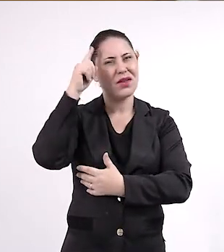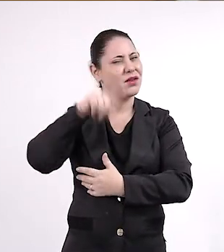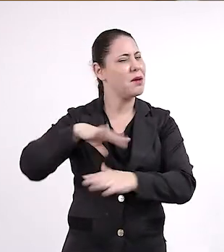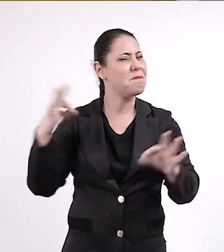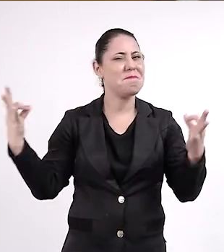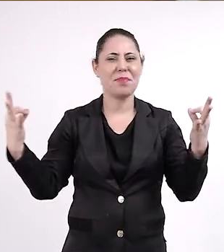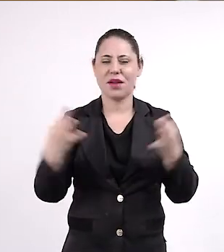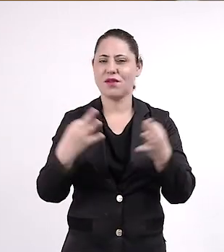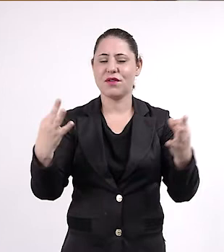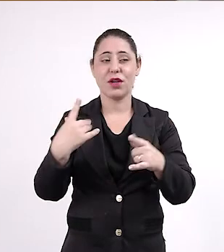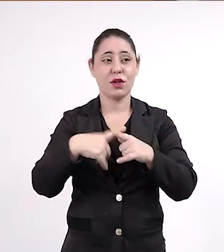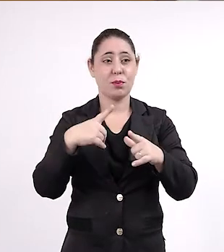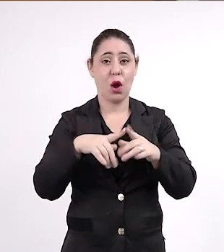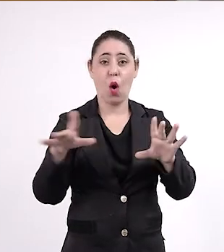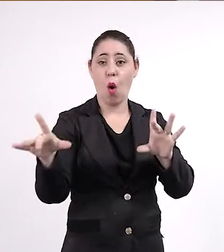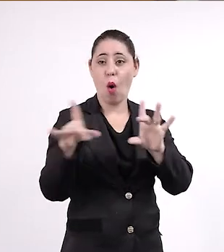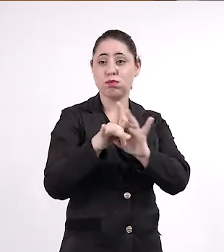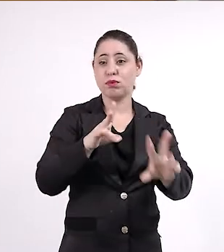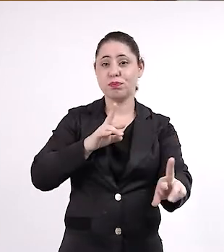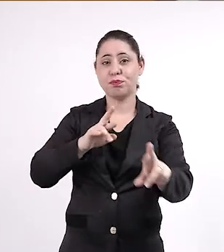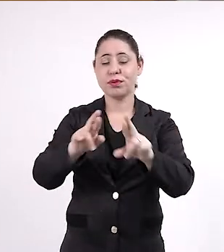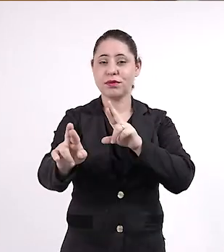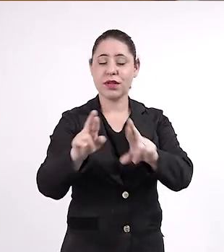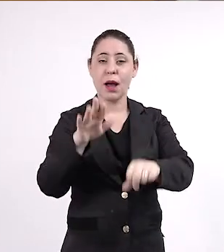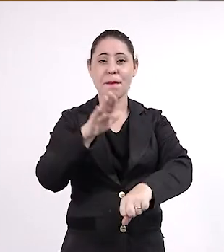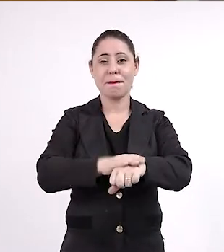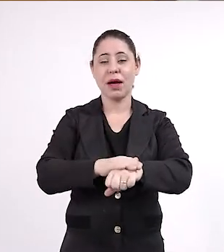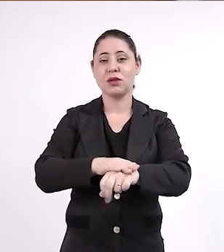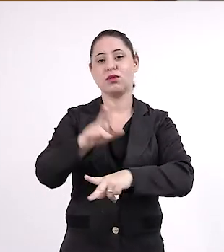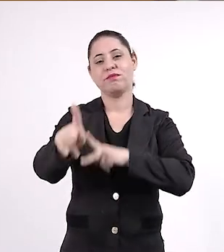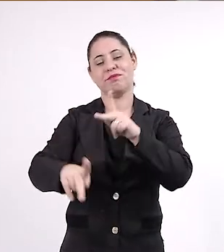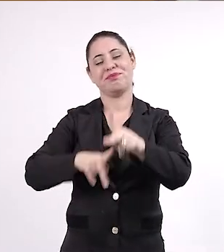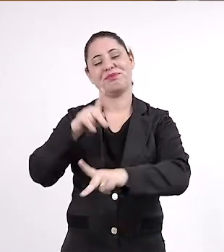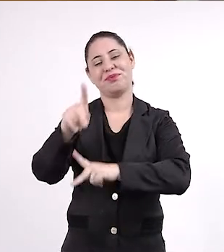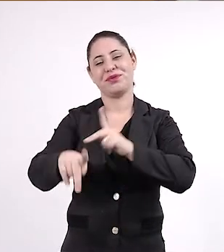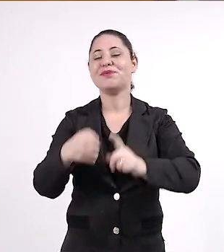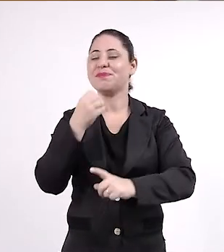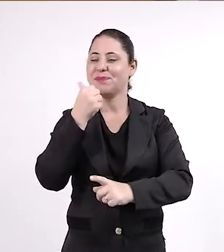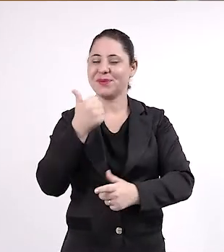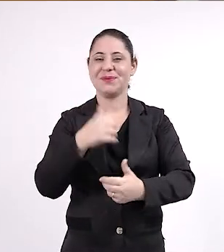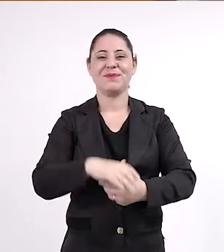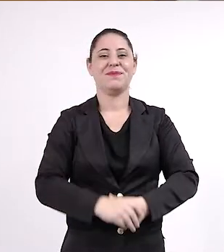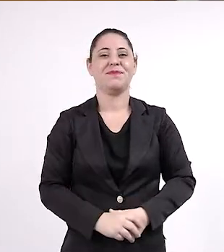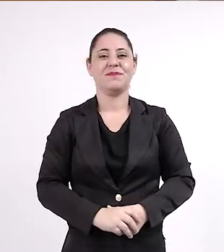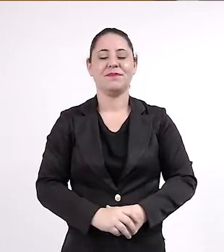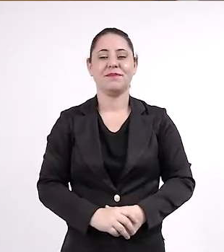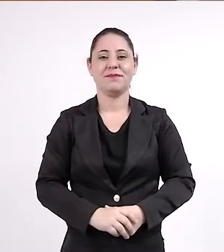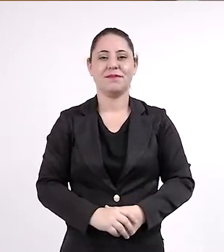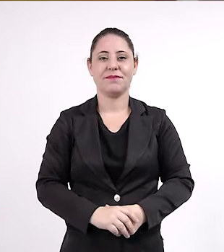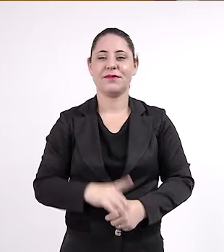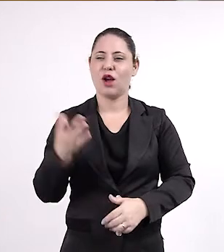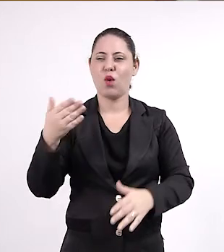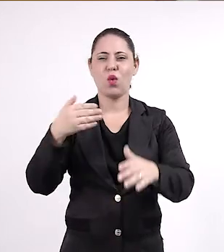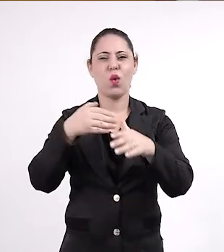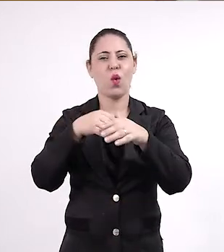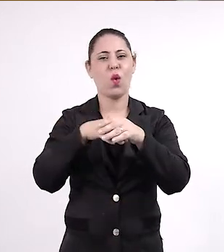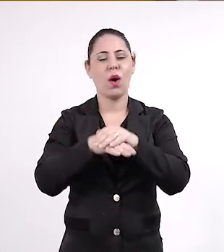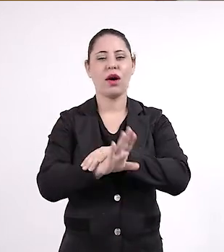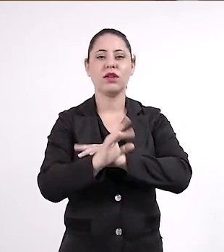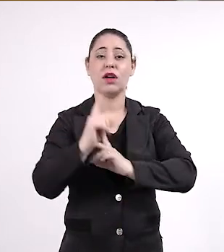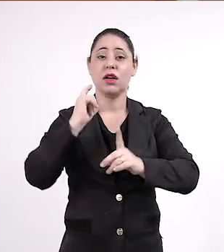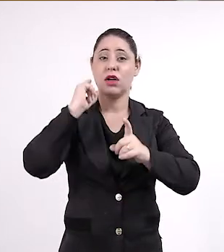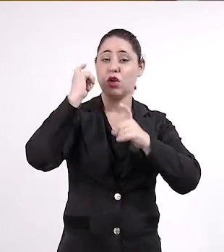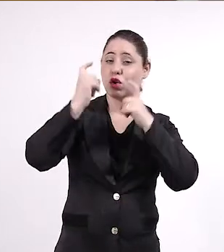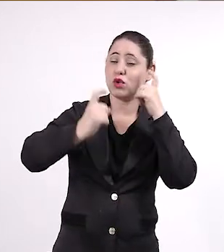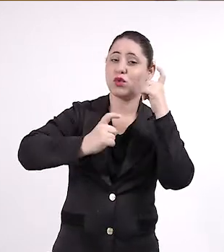acho fantástica, porque é um canal a mais de comunicação da Defensoria com o público. Muito bom. O senhor já está acostumado a